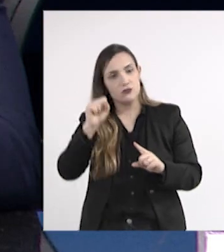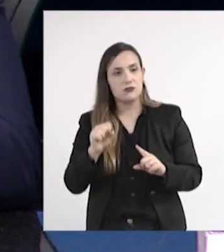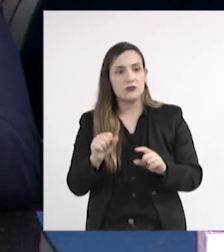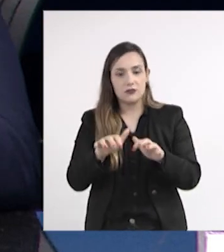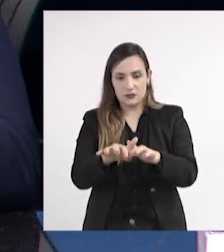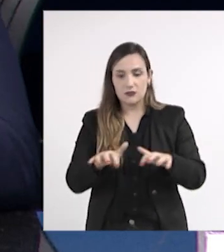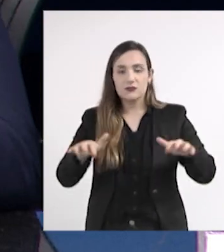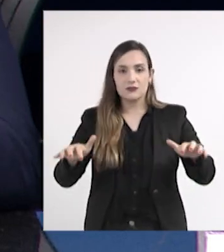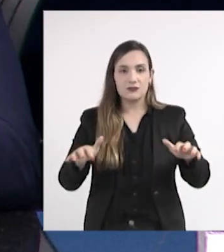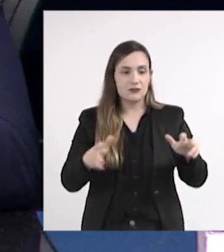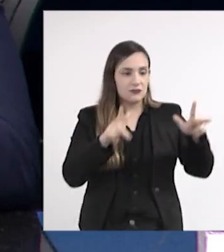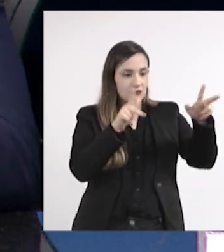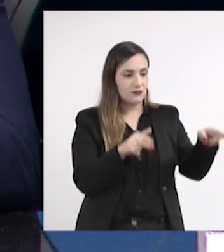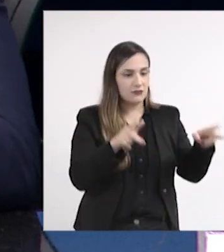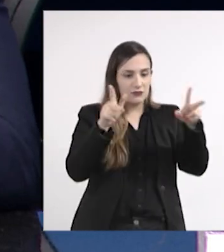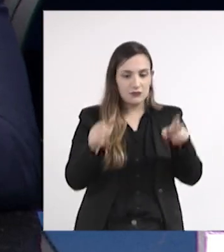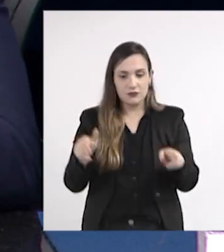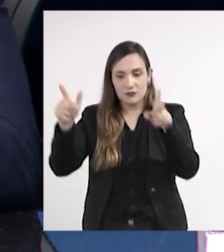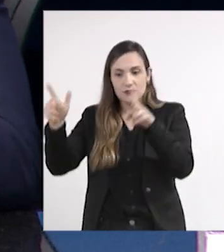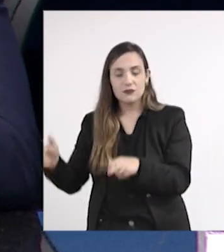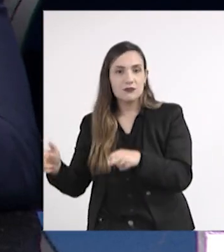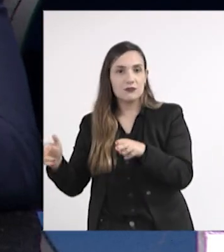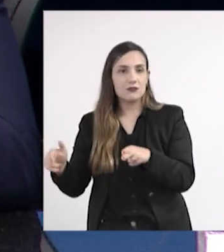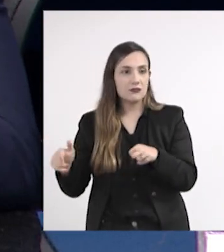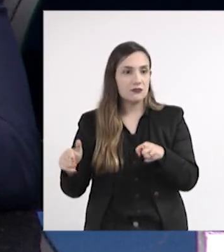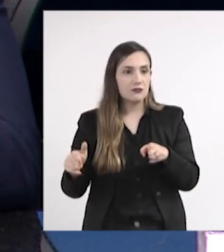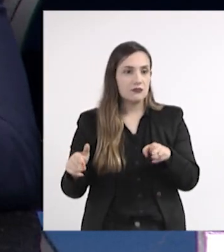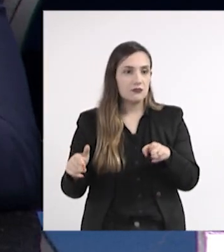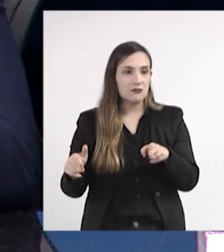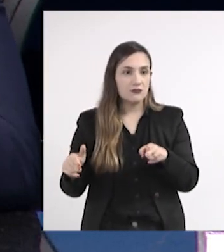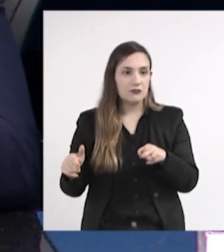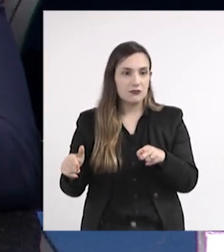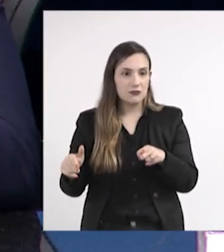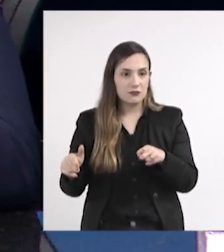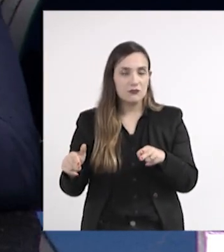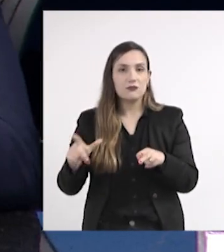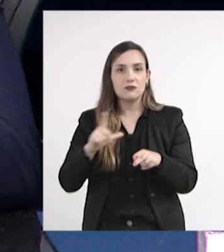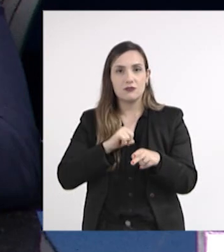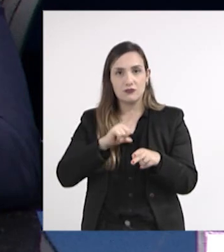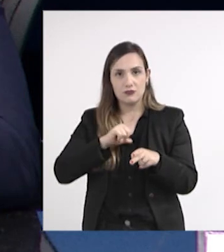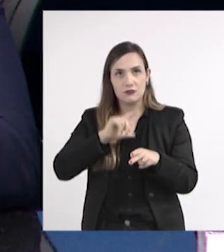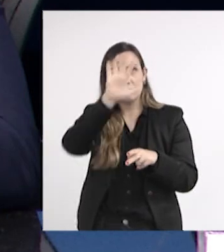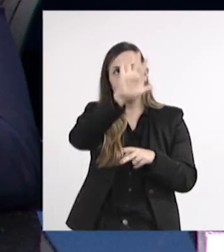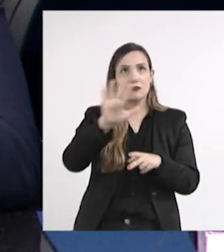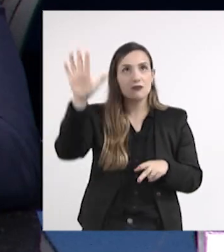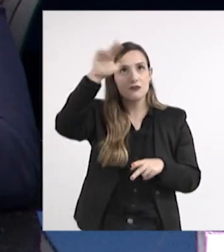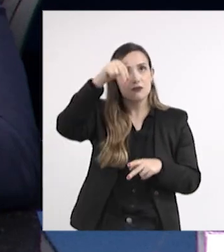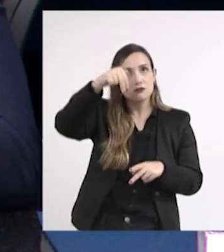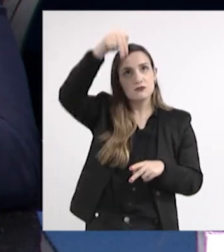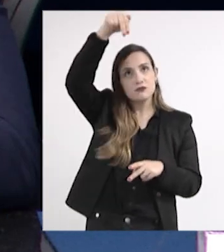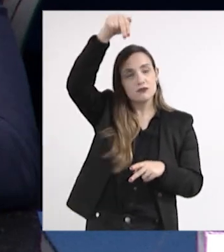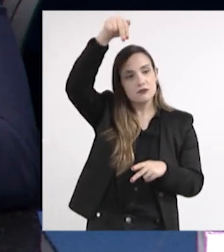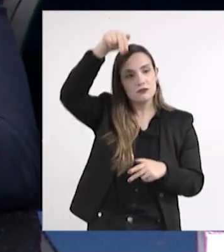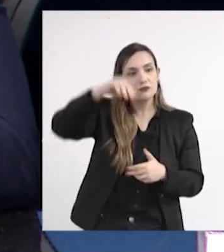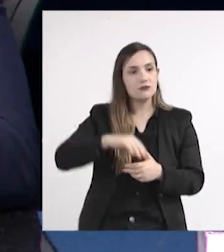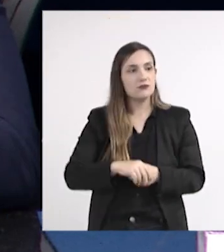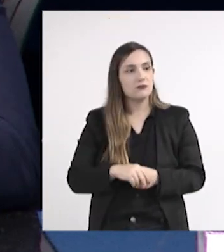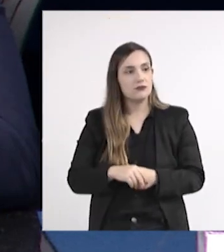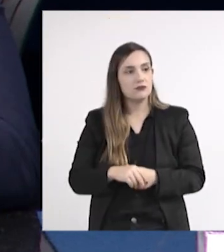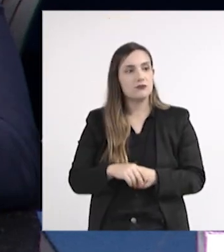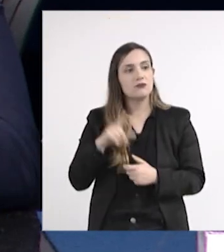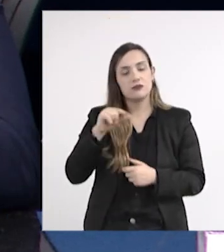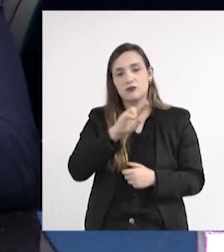desses trechos, de maneira que trataremos aqui do trecho norte, a que se convencionou denominar Rota do